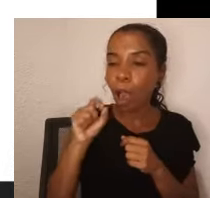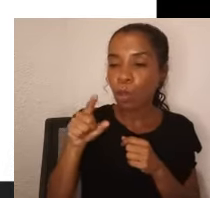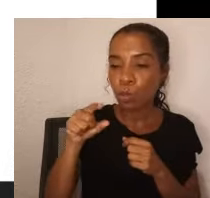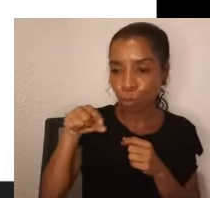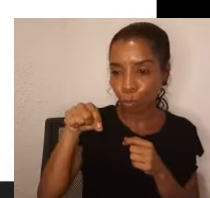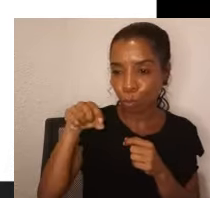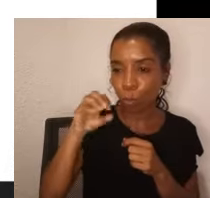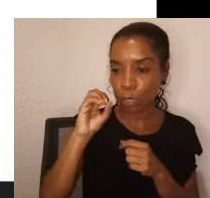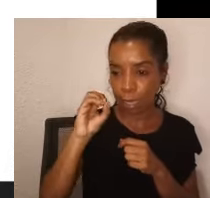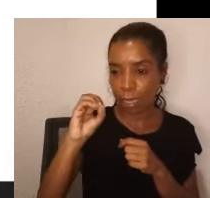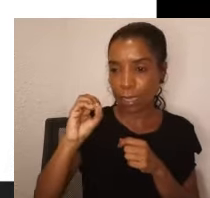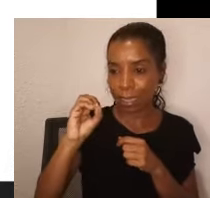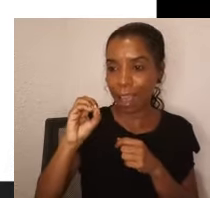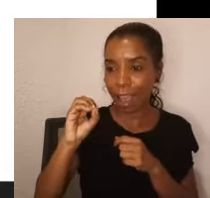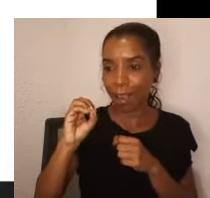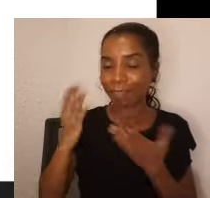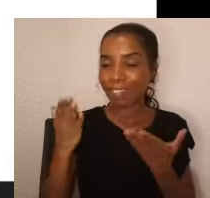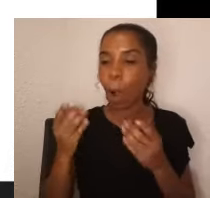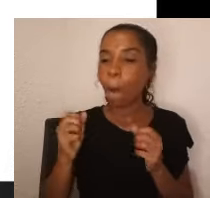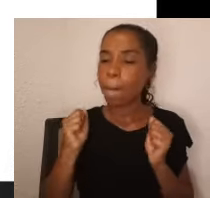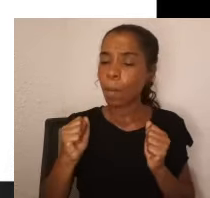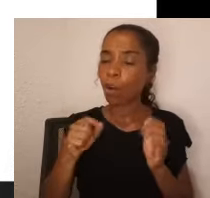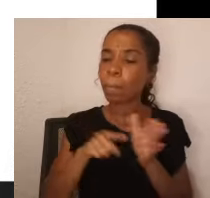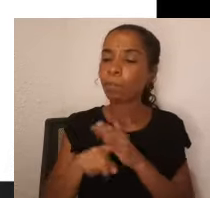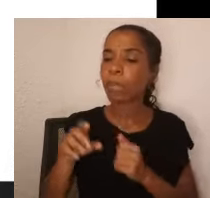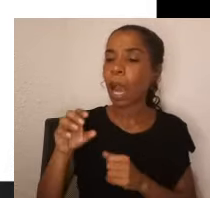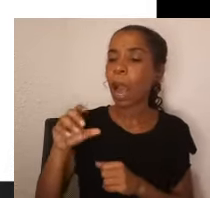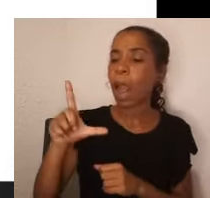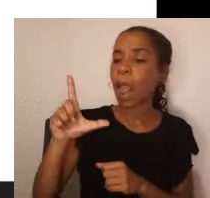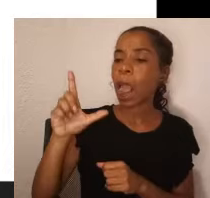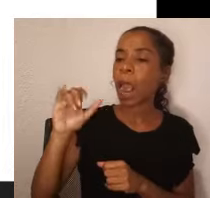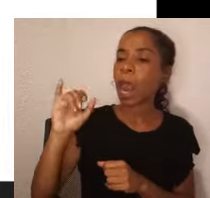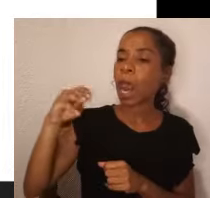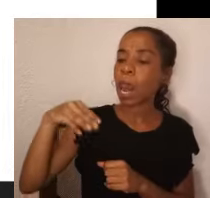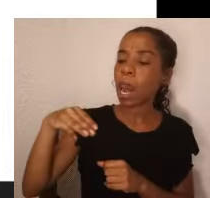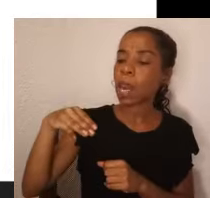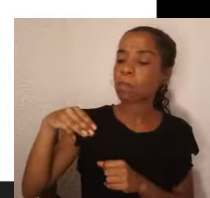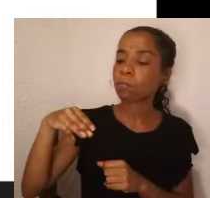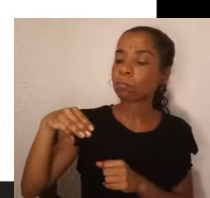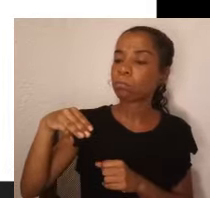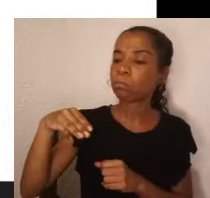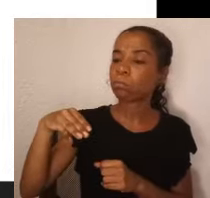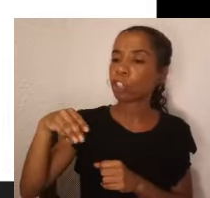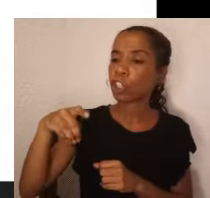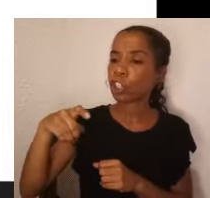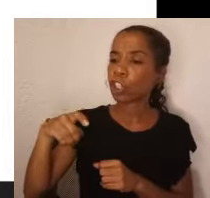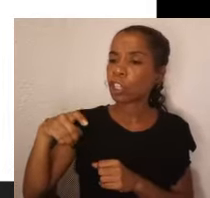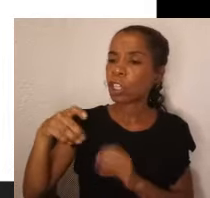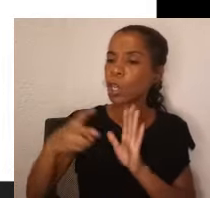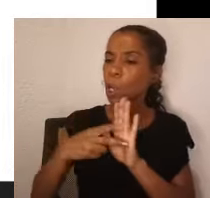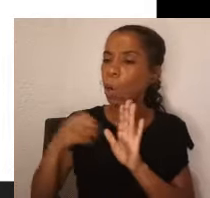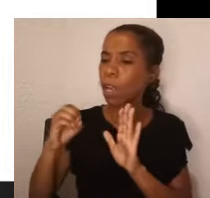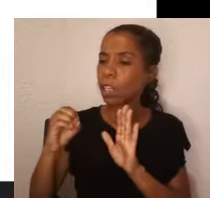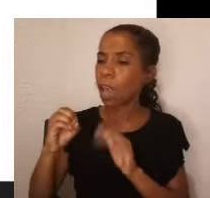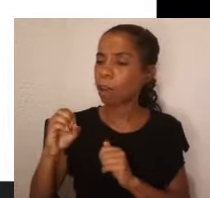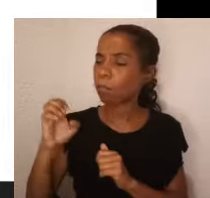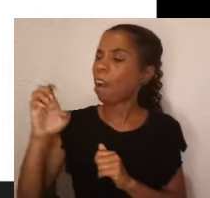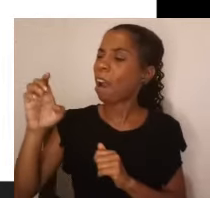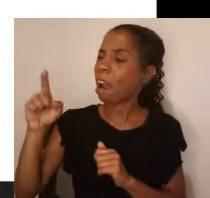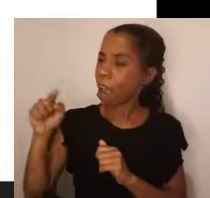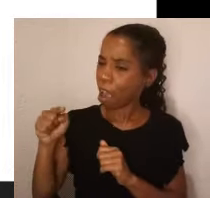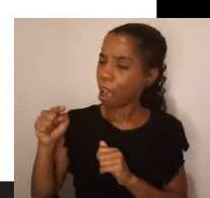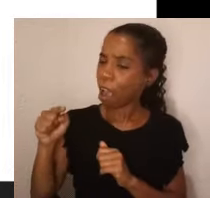essa pergunta: o limite dessa função aqui, quando x tende a 0, vai ser igual a zero? Ou seja,